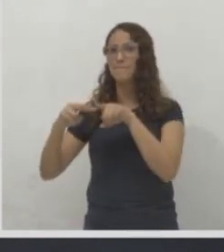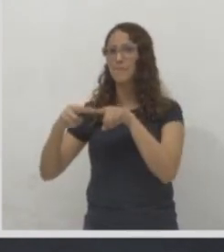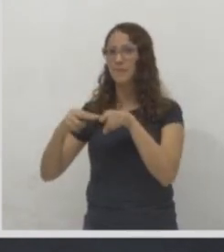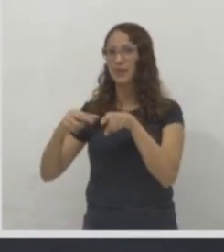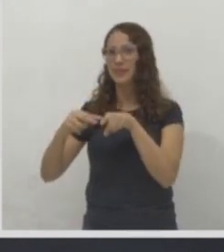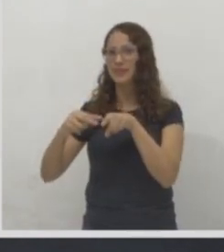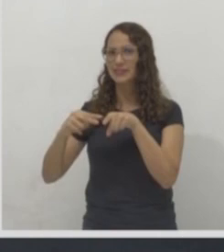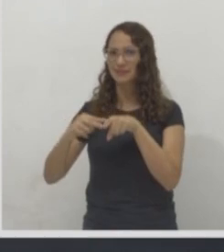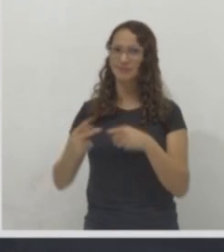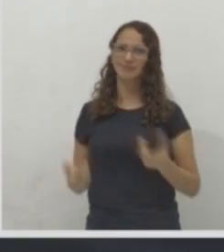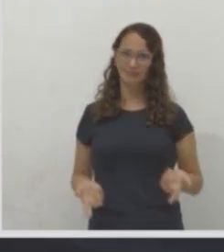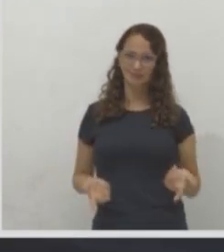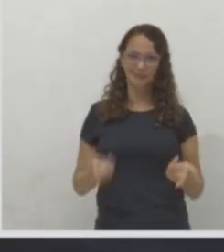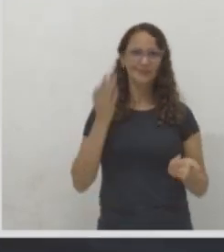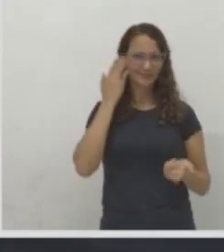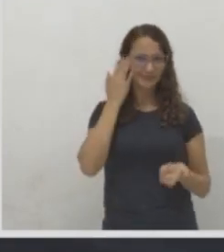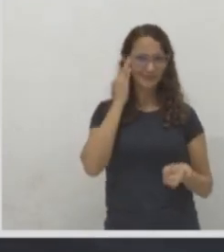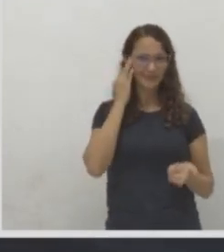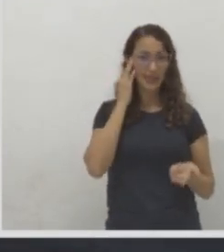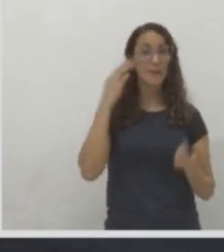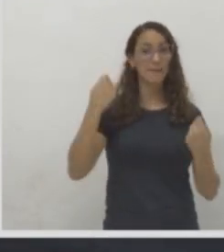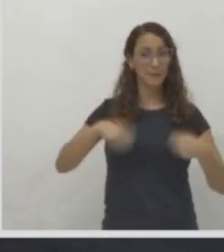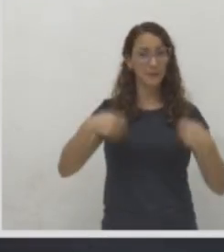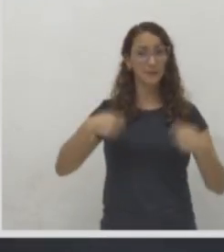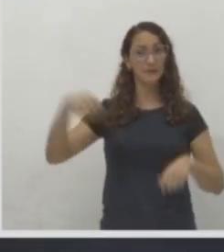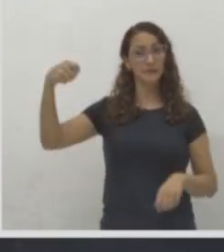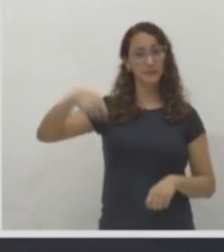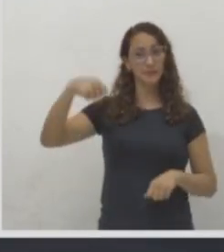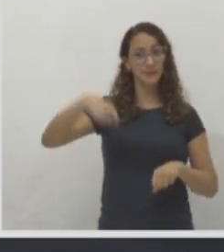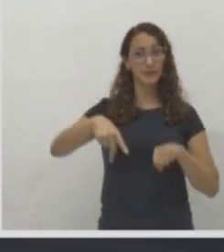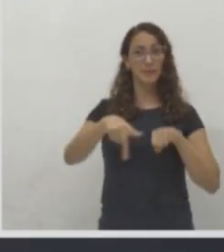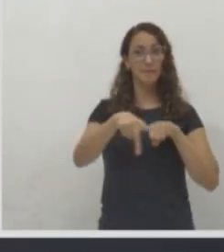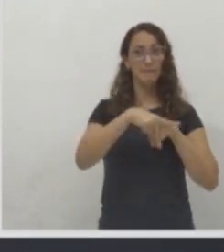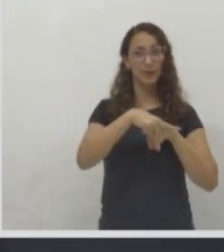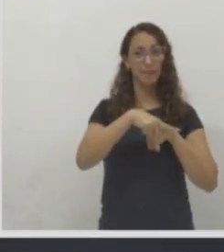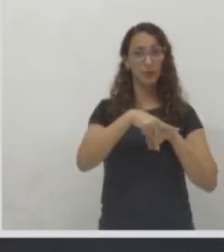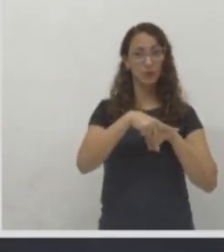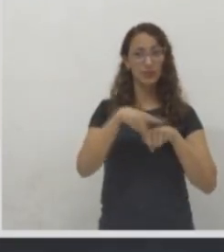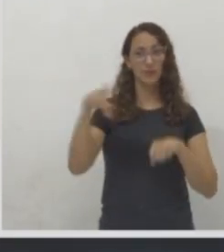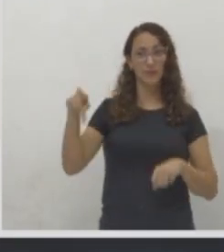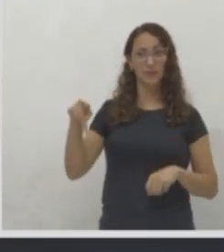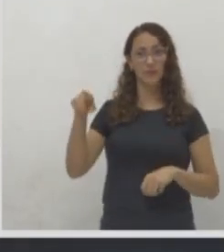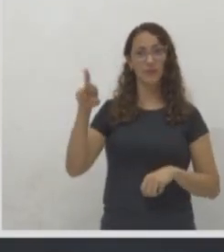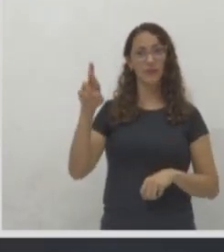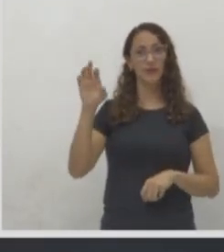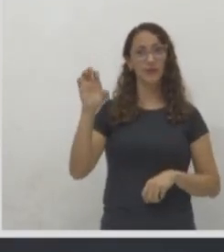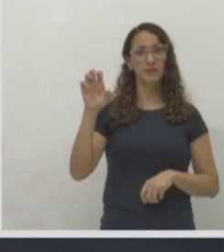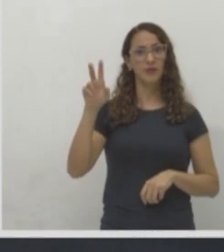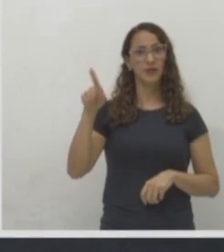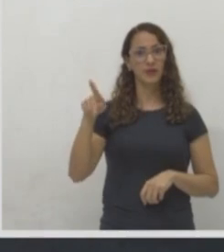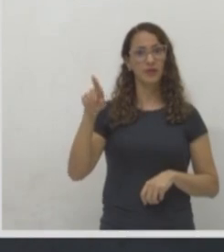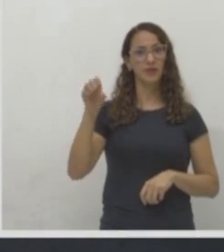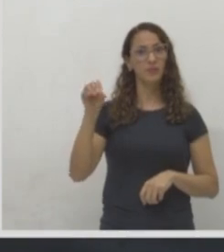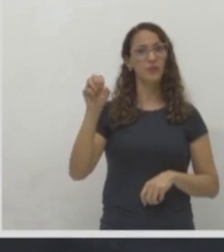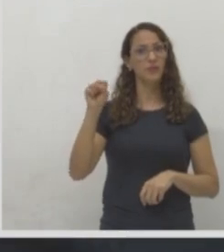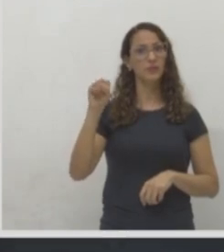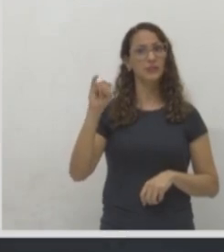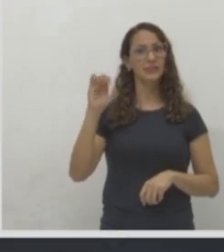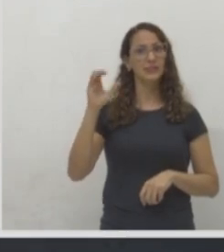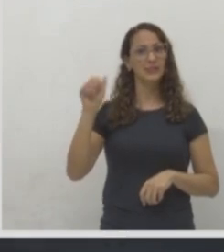a preposição para completar o sentido do verbo e assim a gente